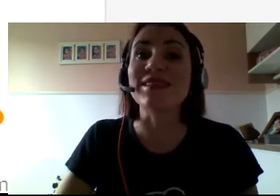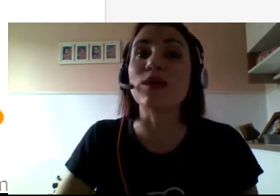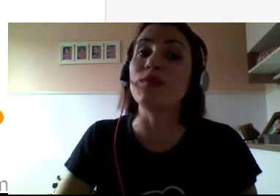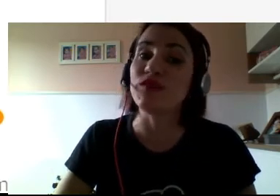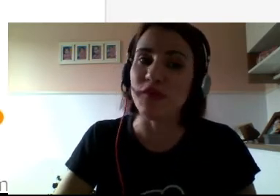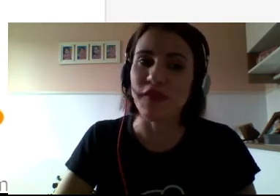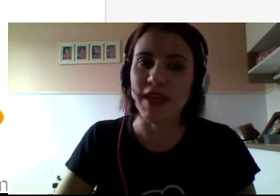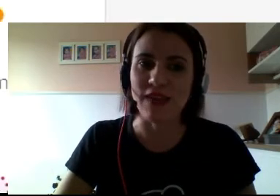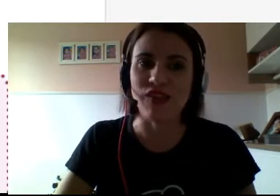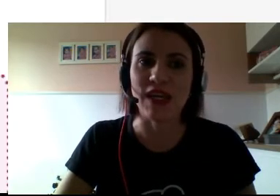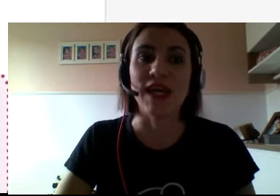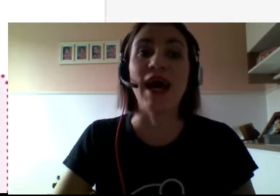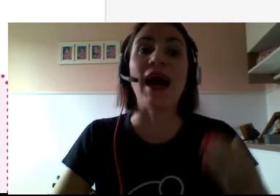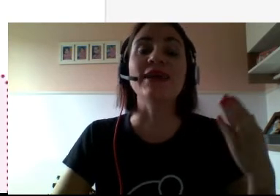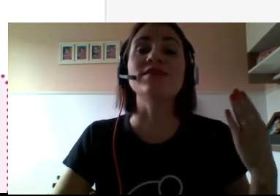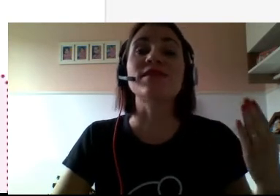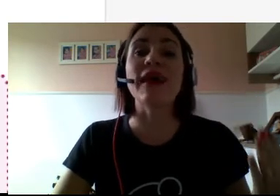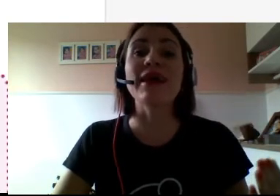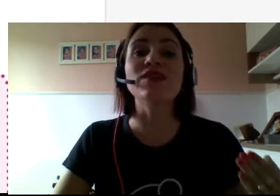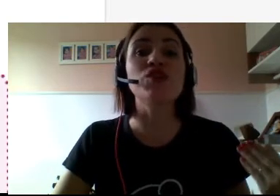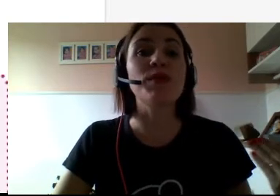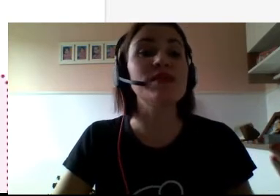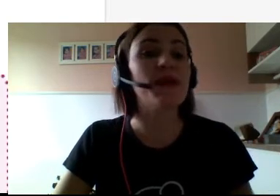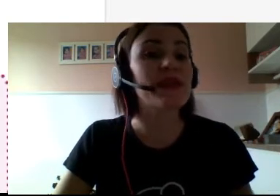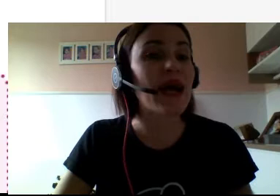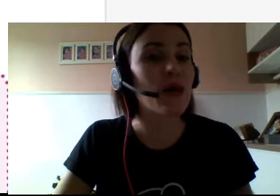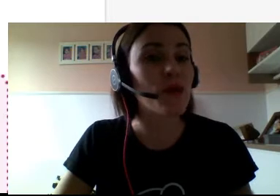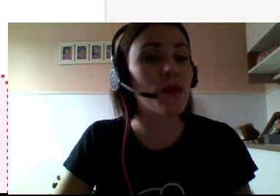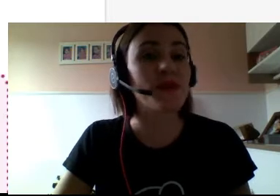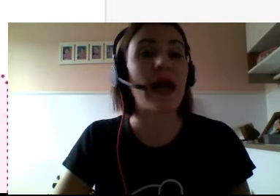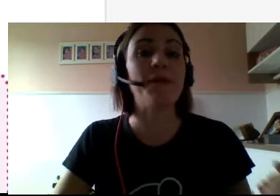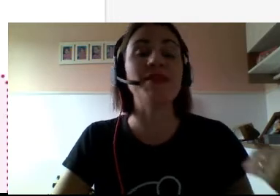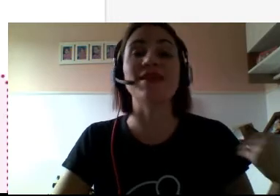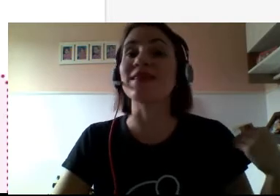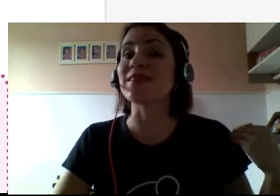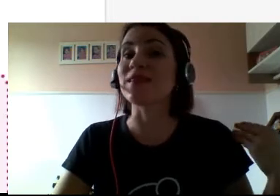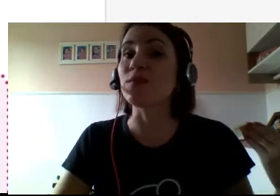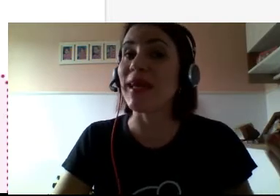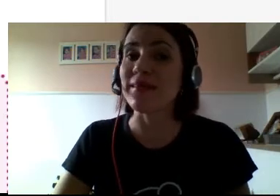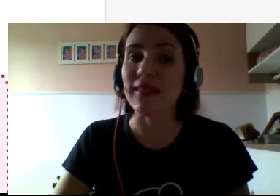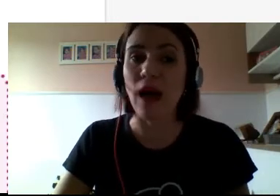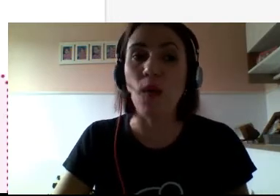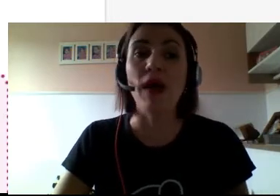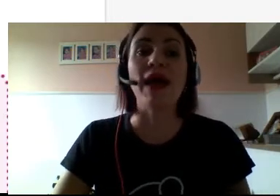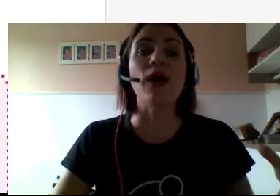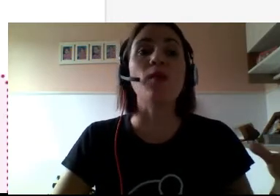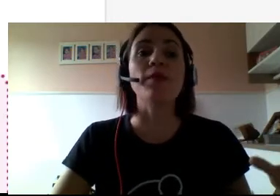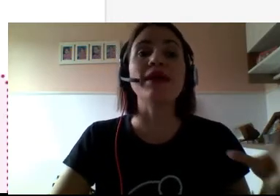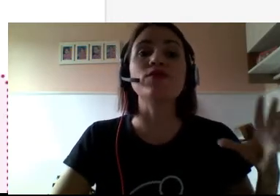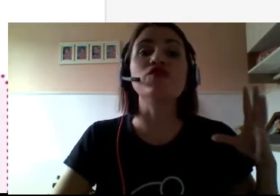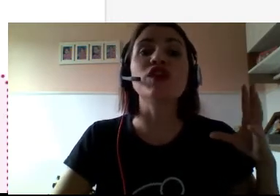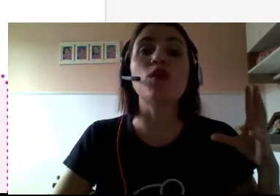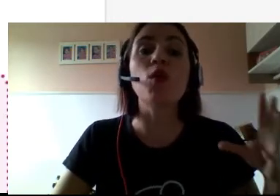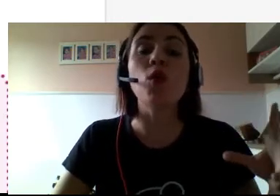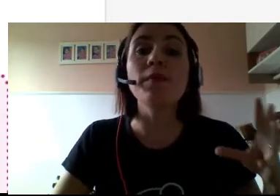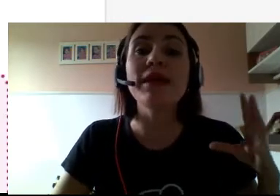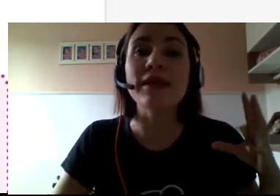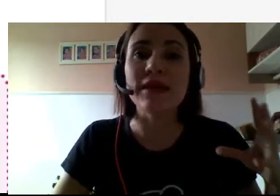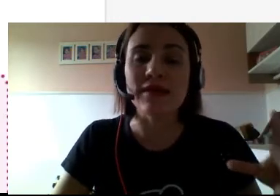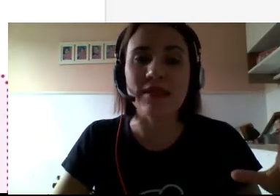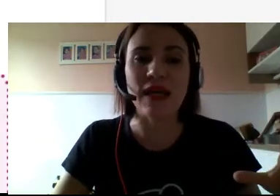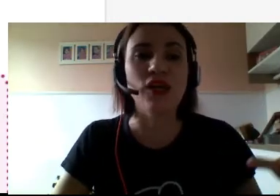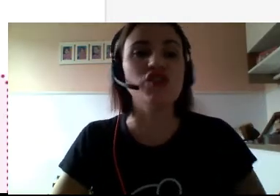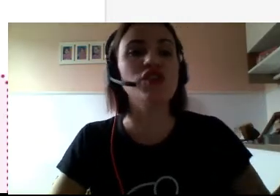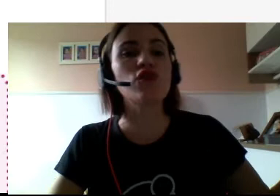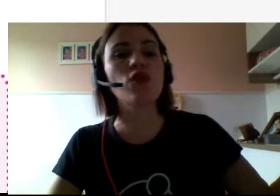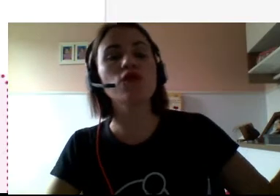causa uma sensação diferente a estreia de um espetáculo apresentação teatral é o momento de